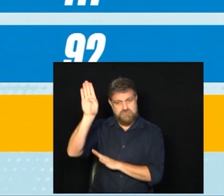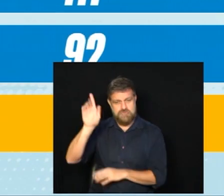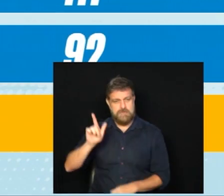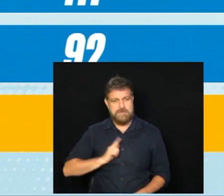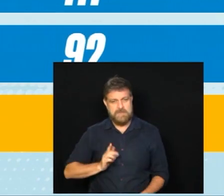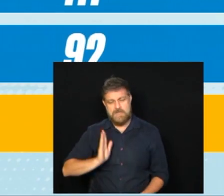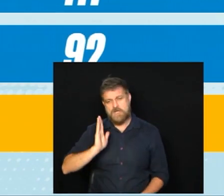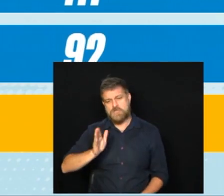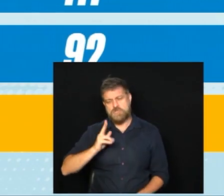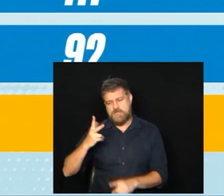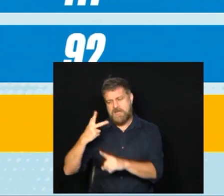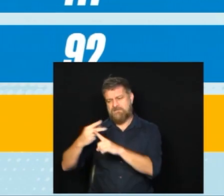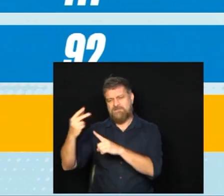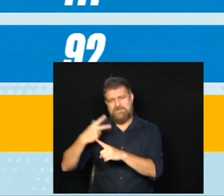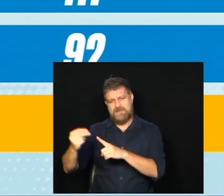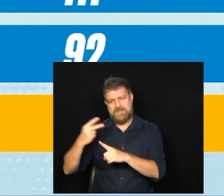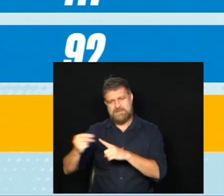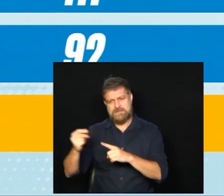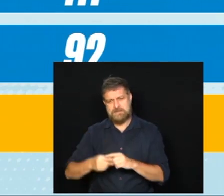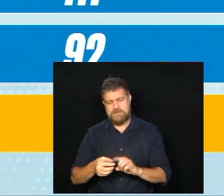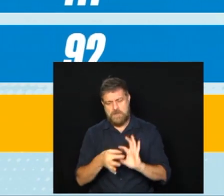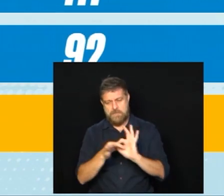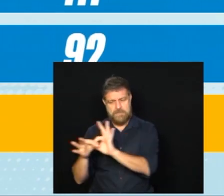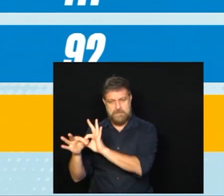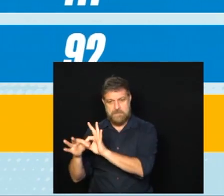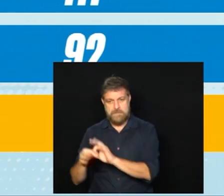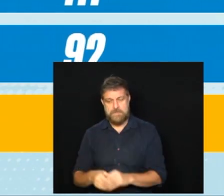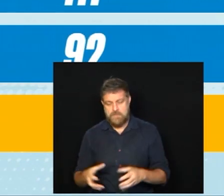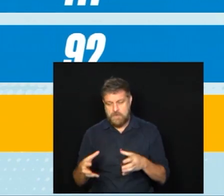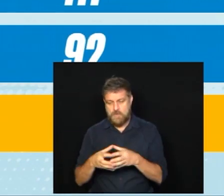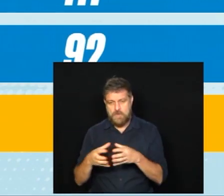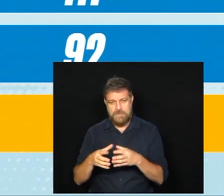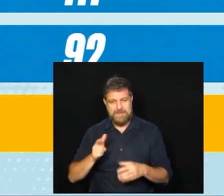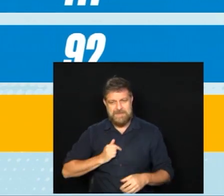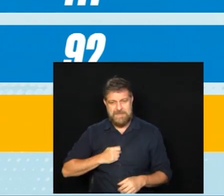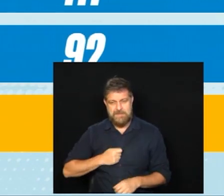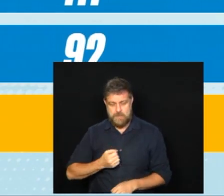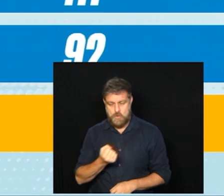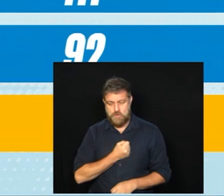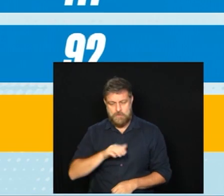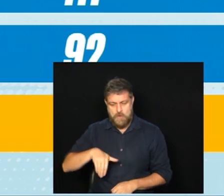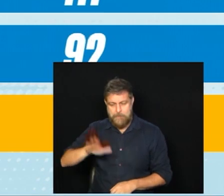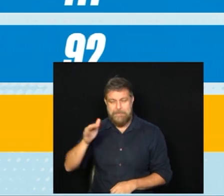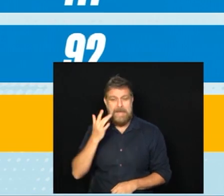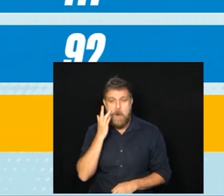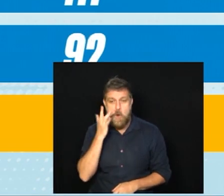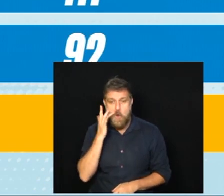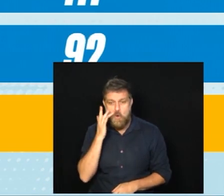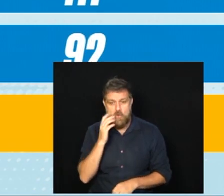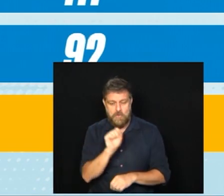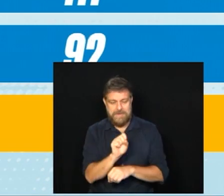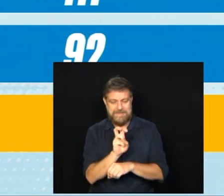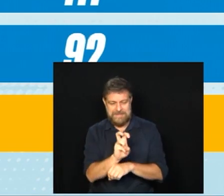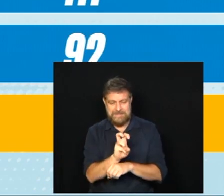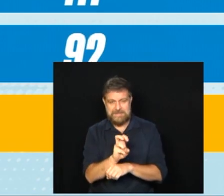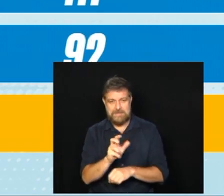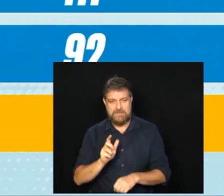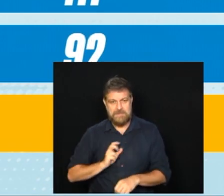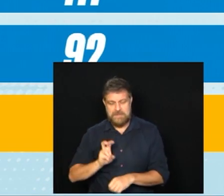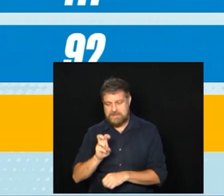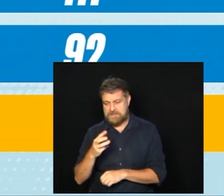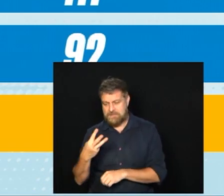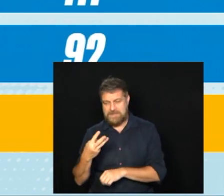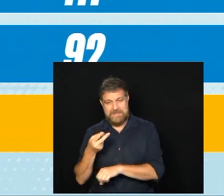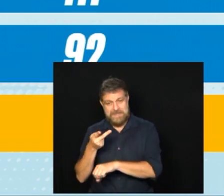Já venceu os Jogos Paralímpicos, a equipe que conquistou aí o maior número de medalhas de ouro com 85. São